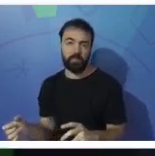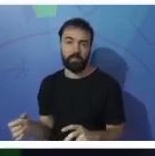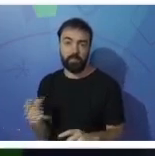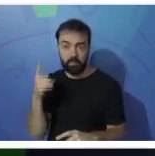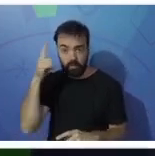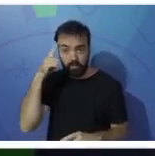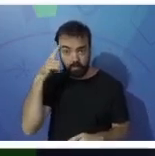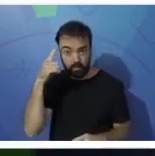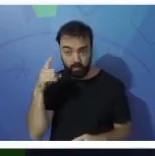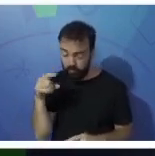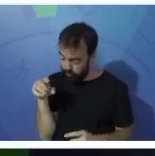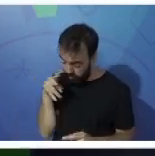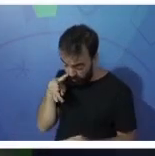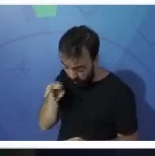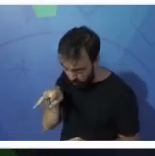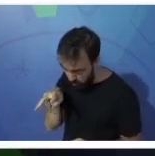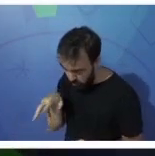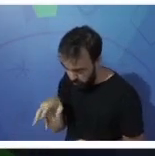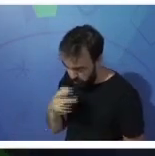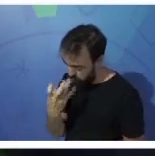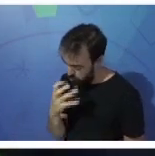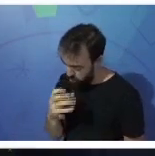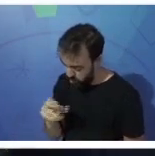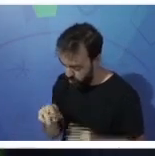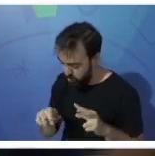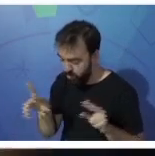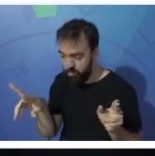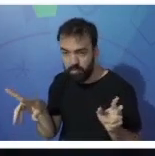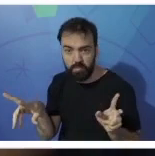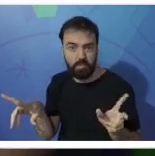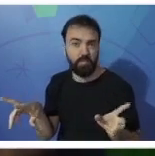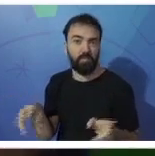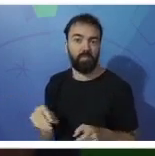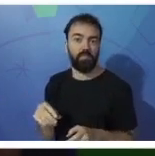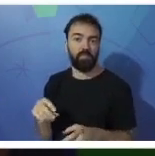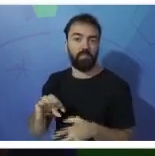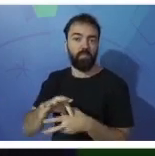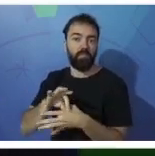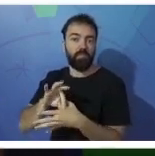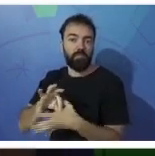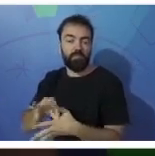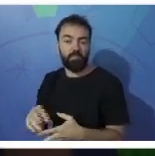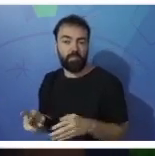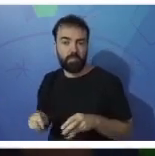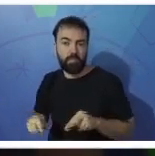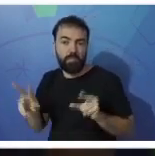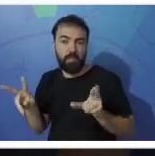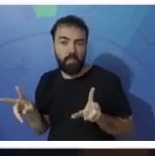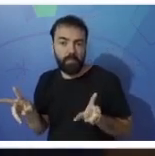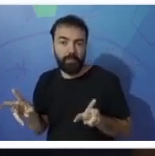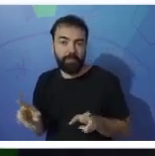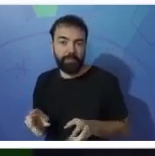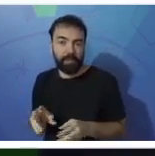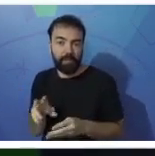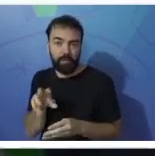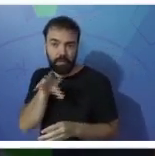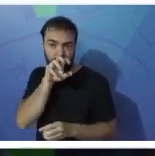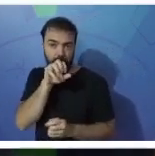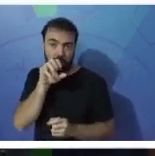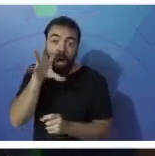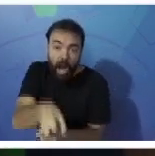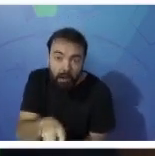Pensando que estava vendo outro cachorro com outro pedaço de carne,